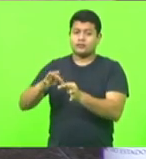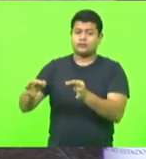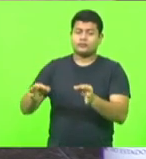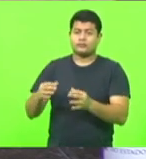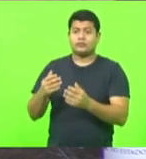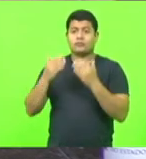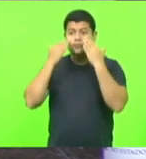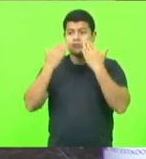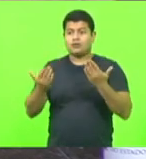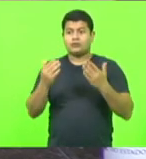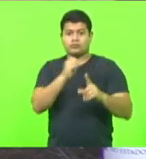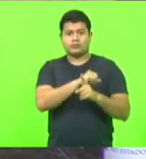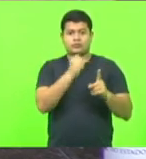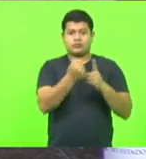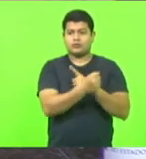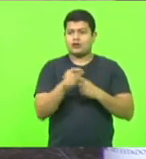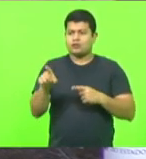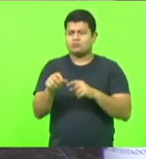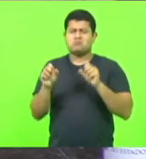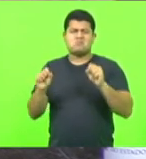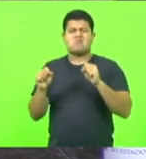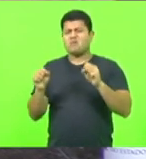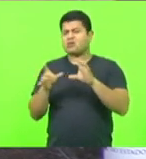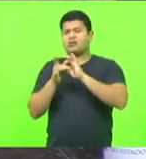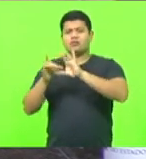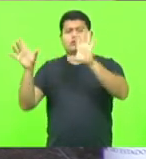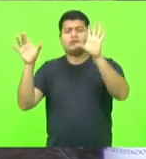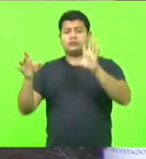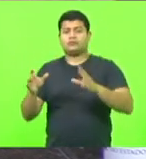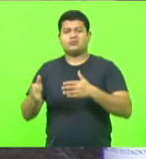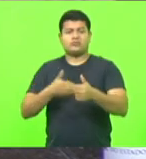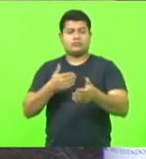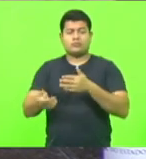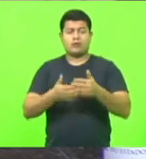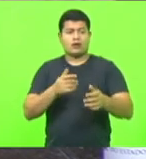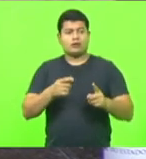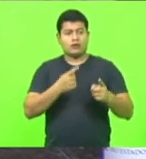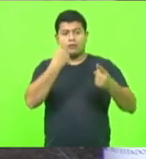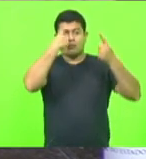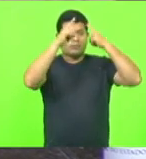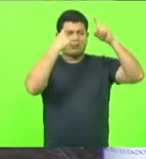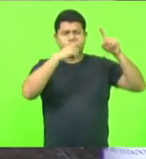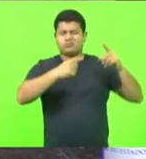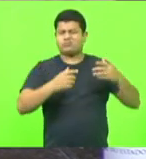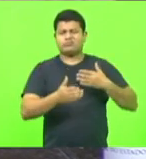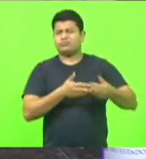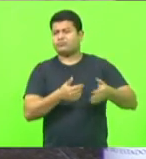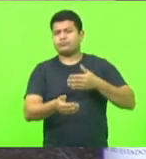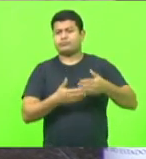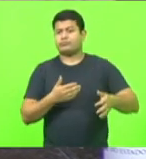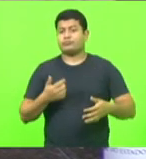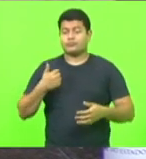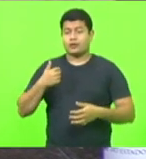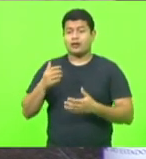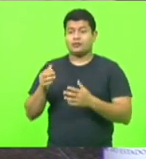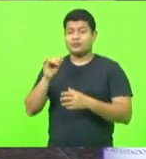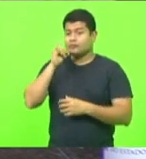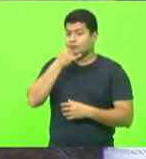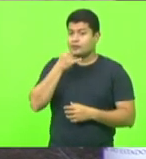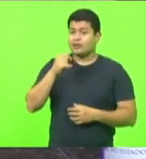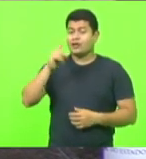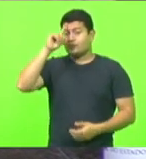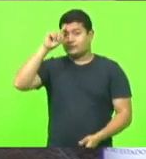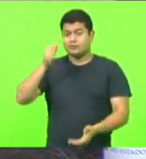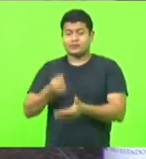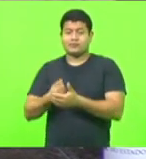do que pensam o pagador de impostos. Infelizmente, é mais um ato triste nesse país